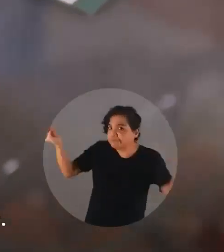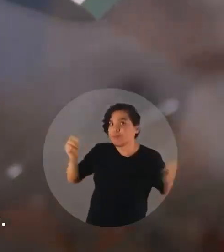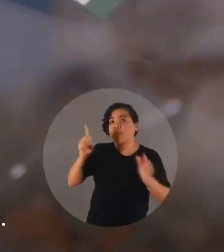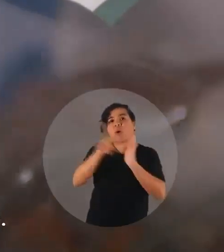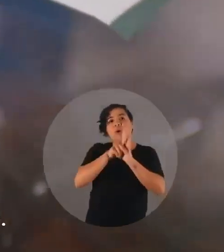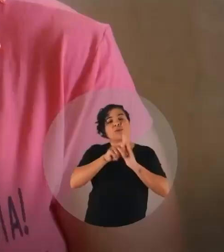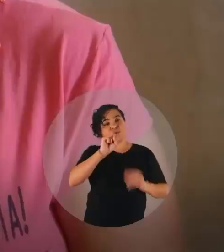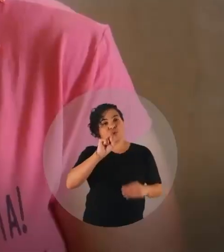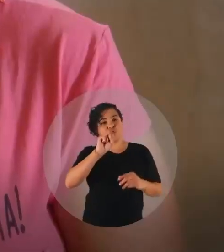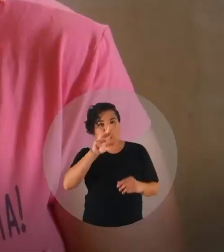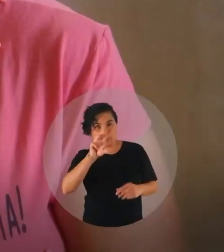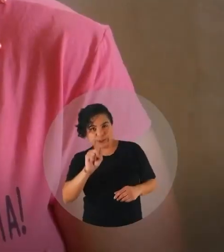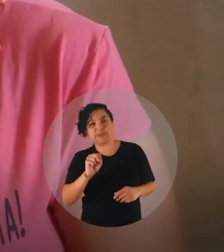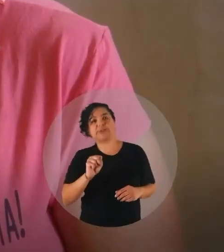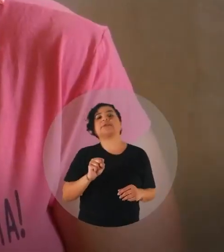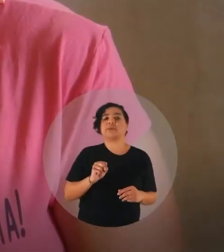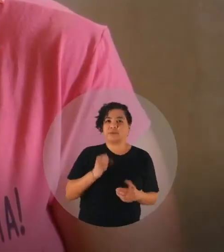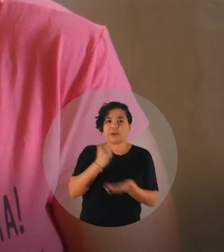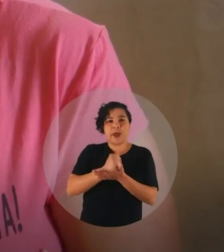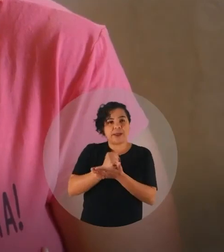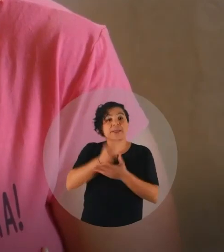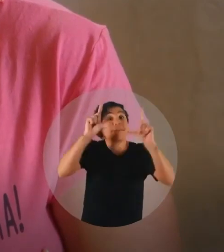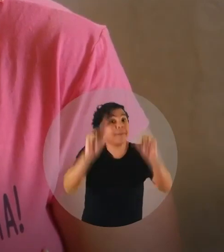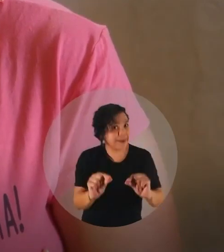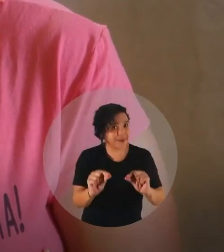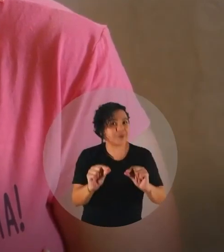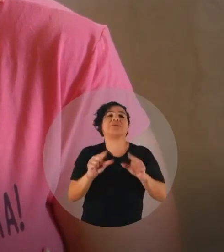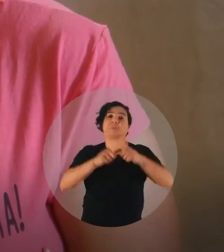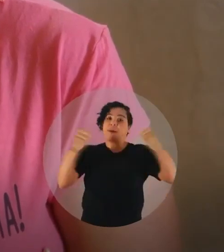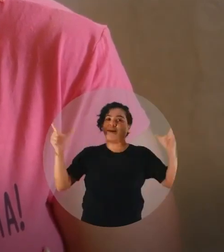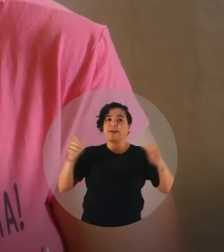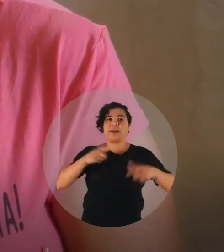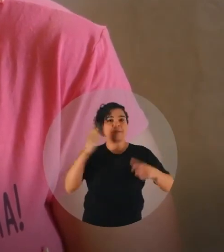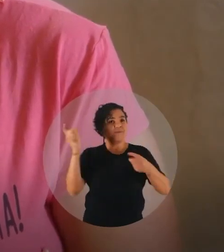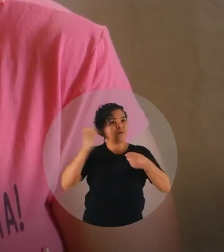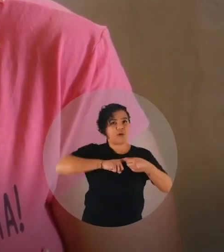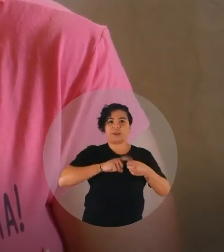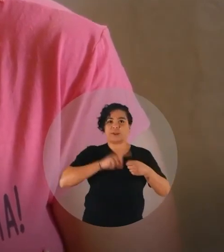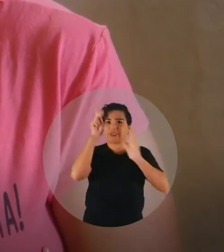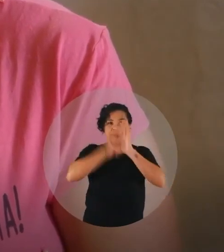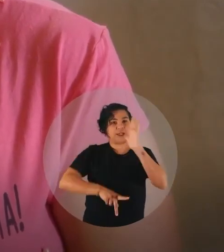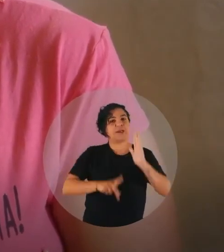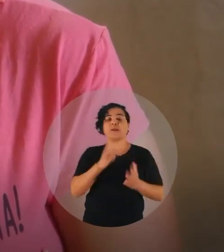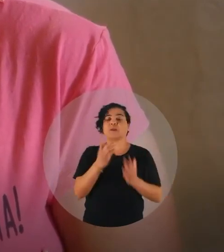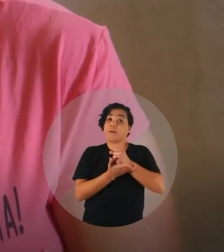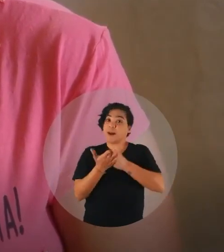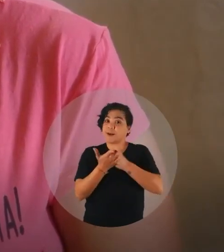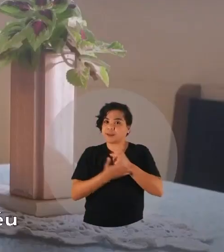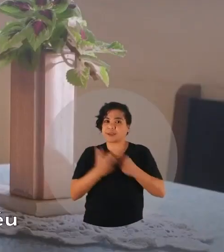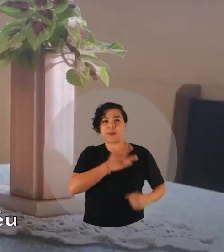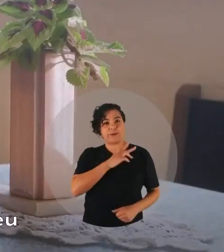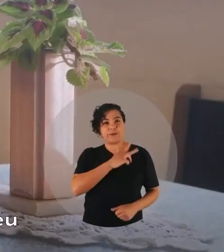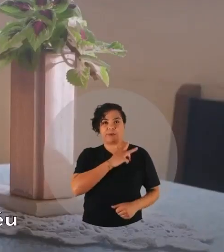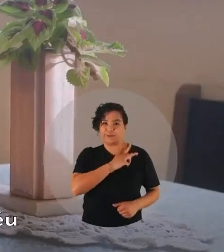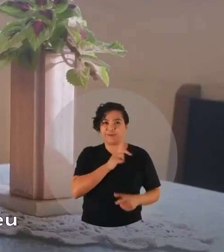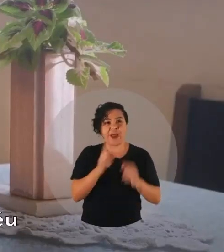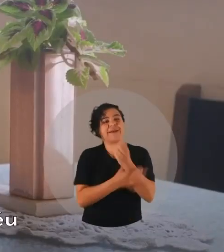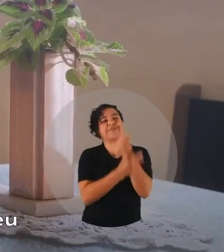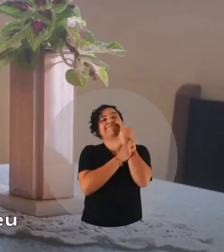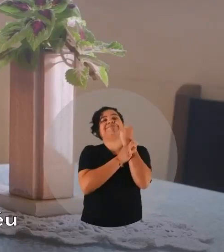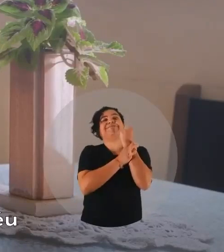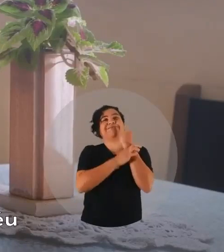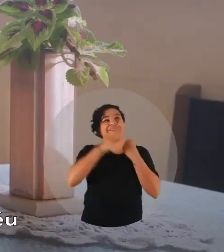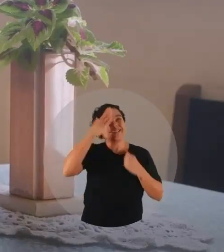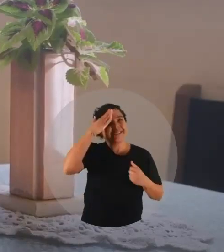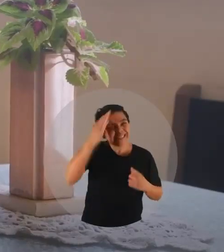Farmácia Popular. Nós temos que voltar a ter dignidade. E eu sei que com Lula nós vamos ter isso. Eu tenho certeza, como